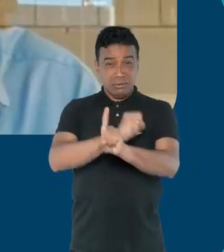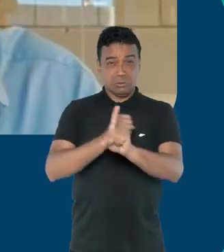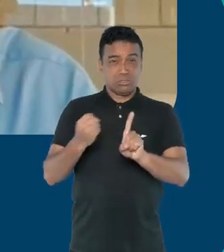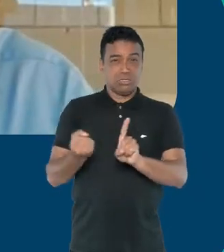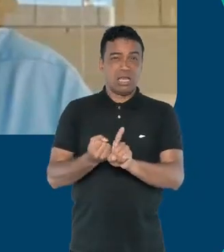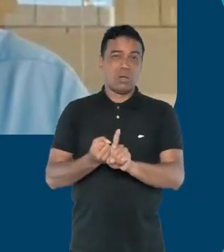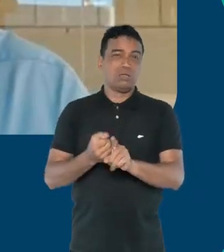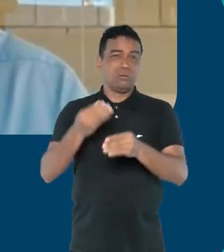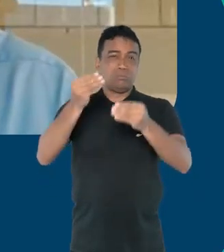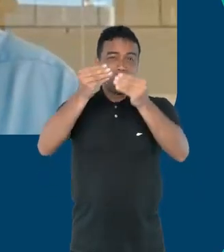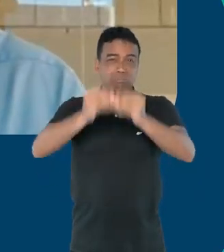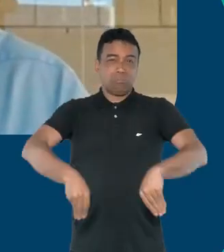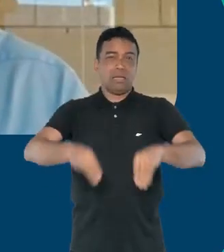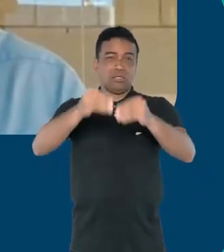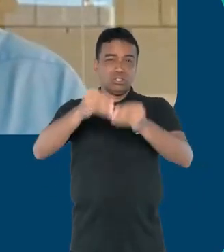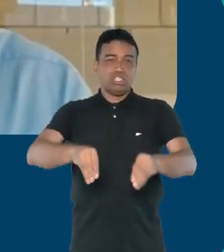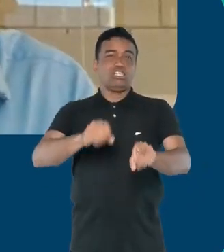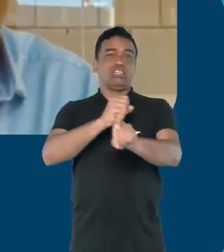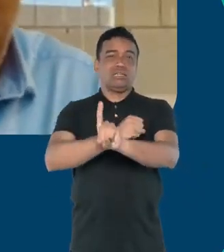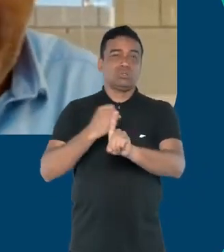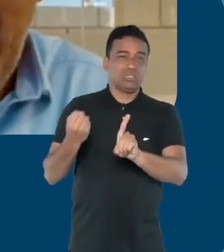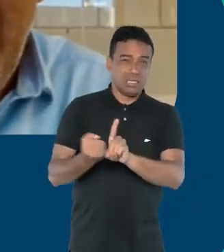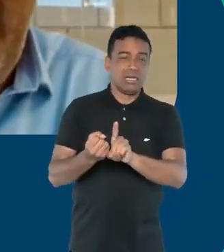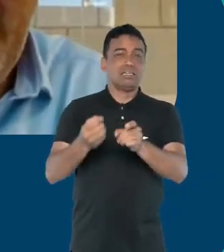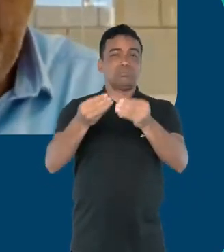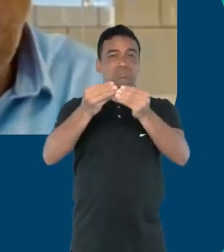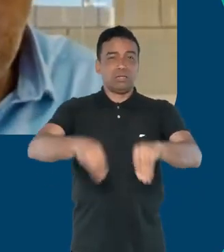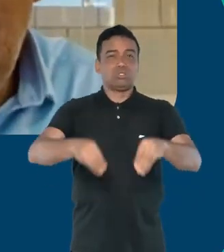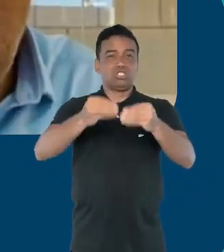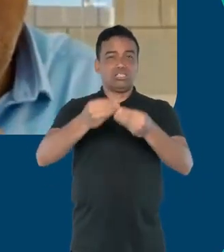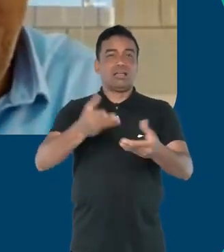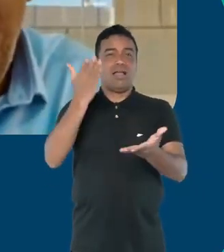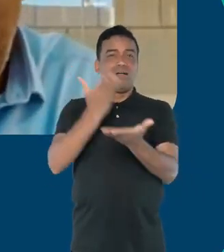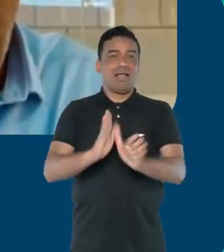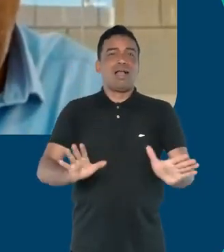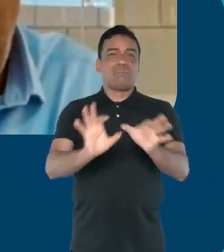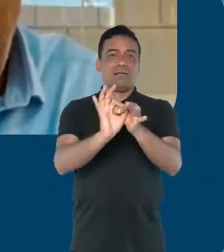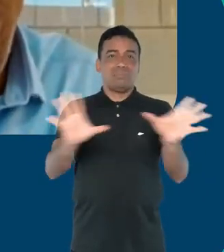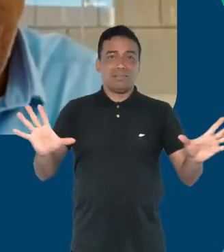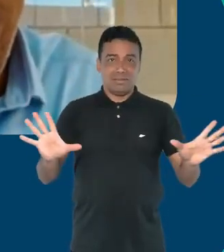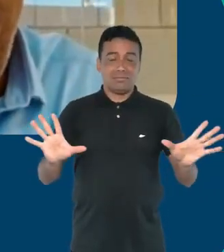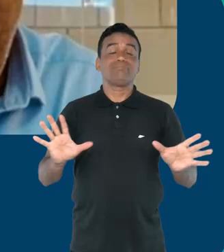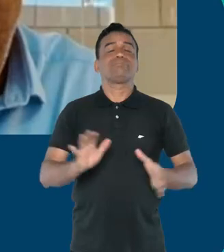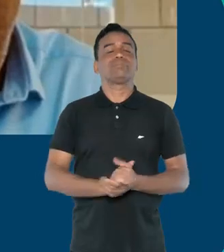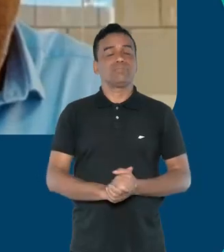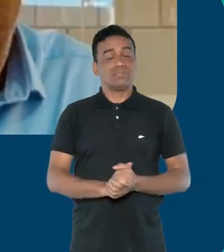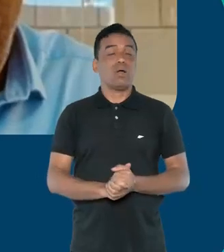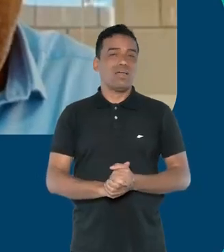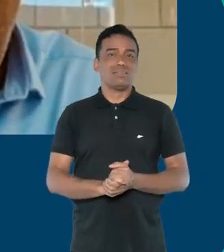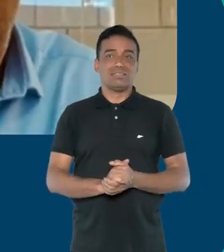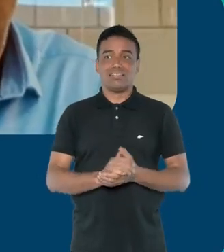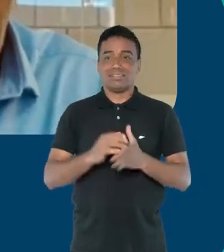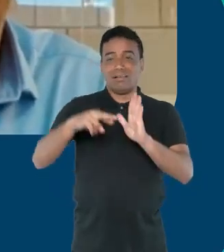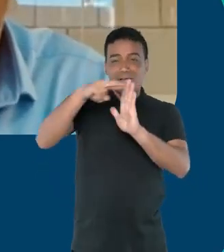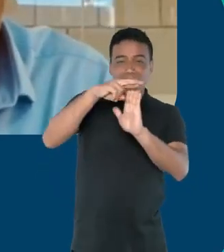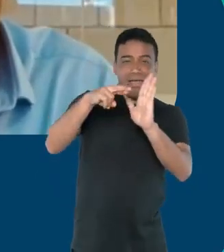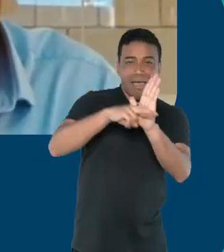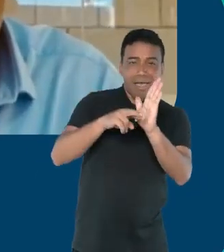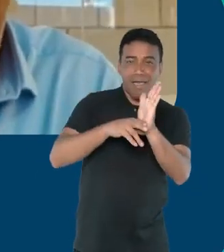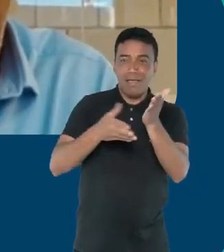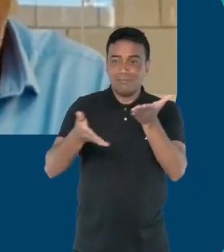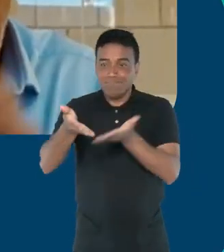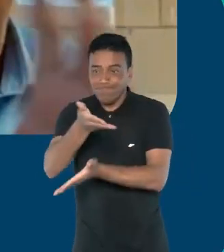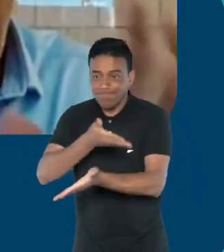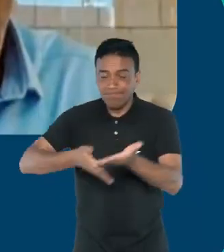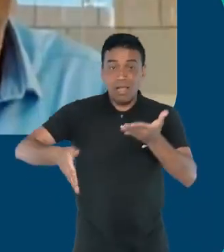atrofiam totalmente a liberdade. Então, esse jogo das paixões, né, a gente pode